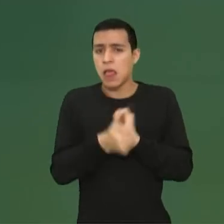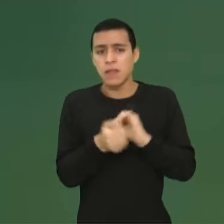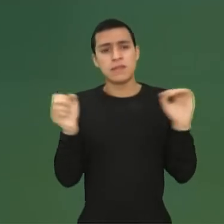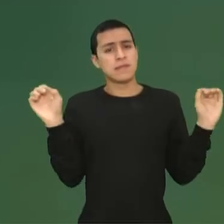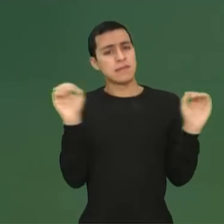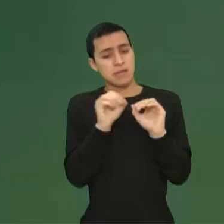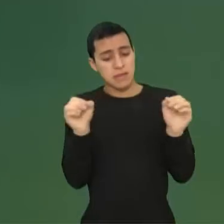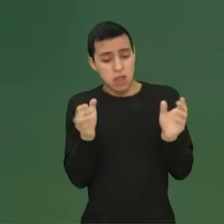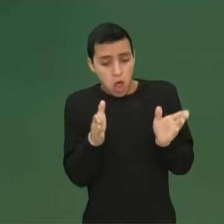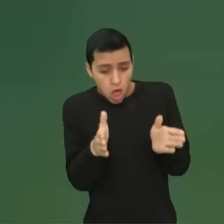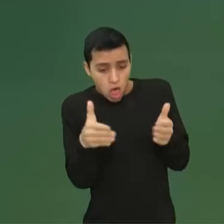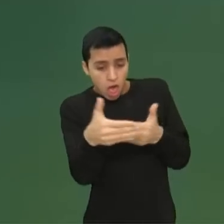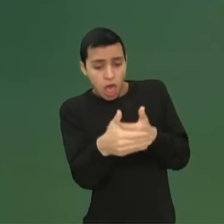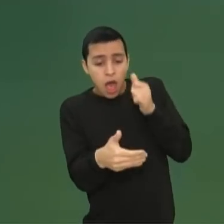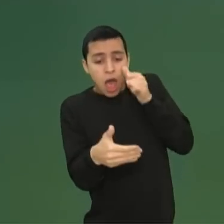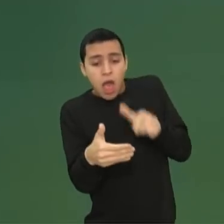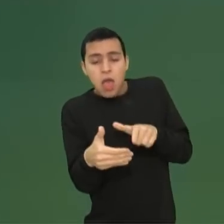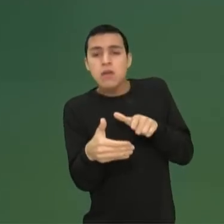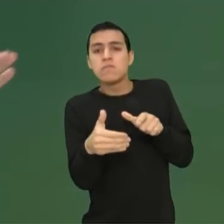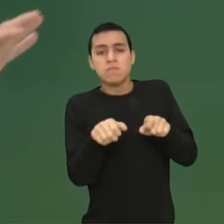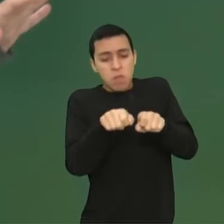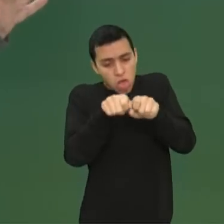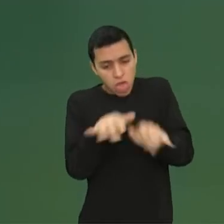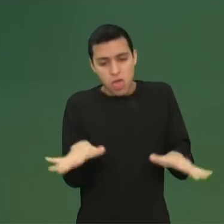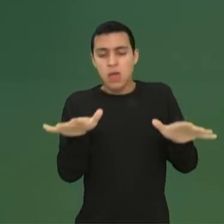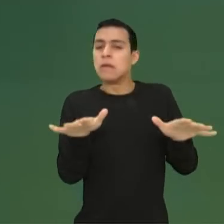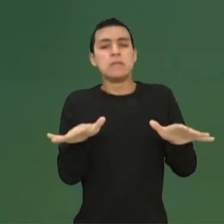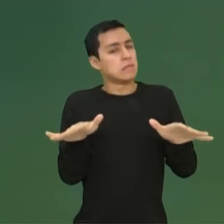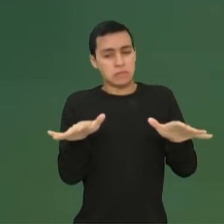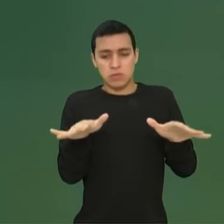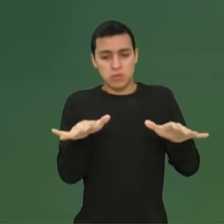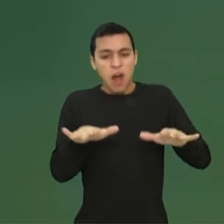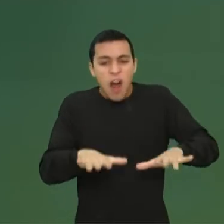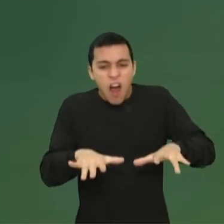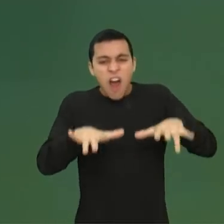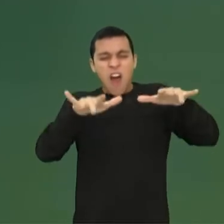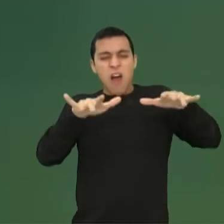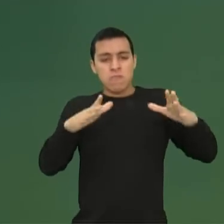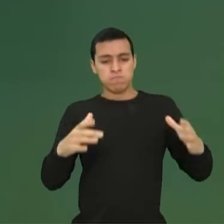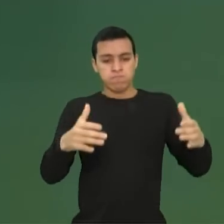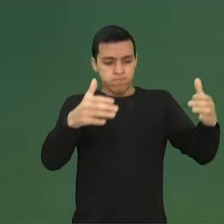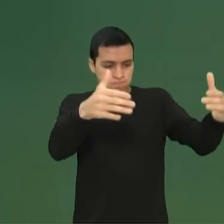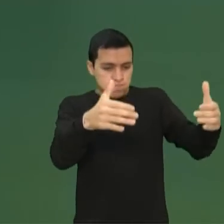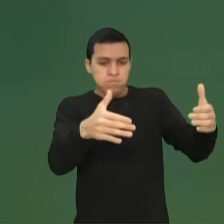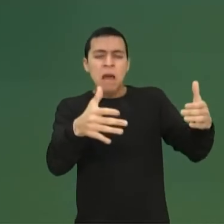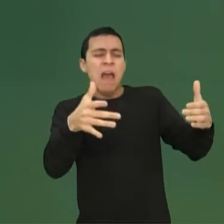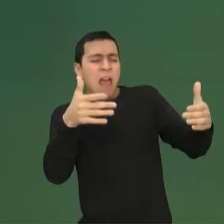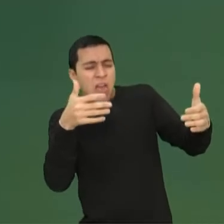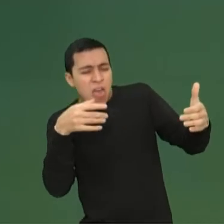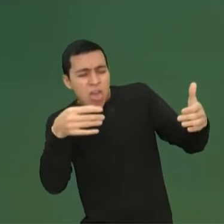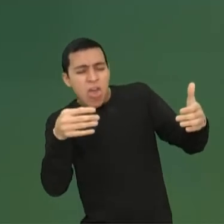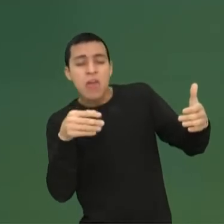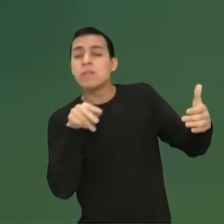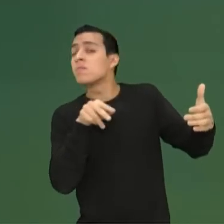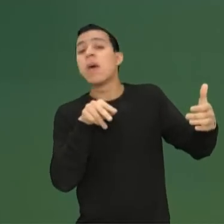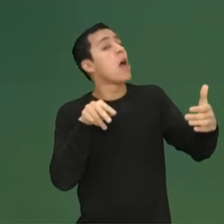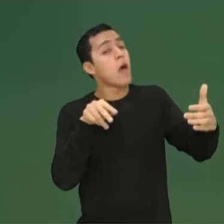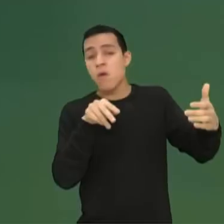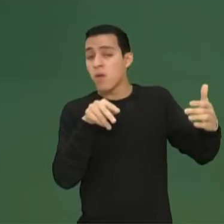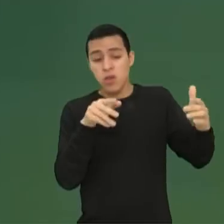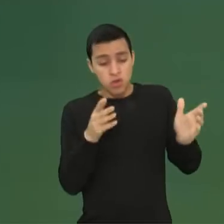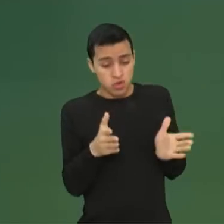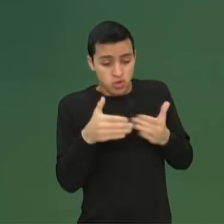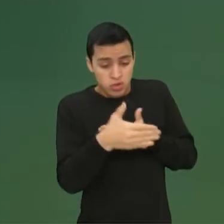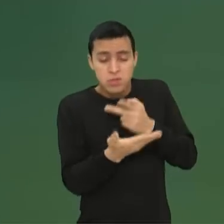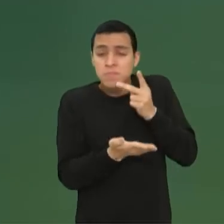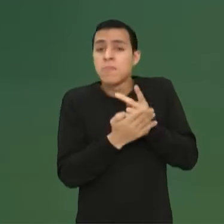Esse cubo azul, ele não vai se esparramar por dentro desse cilindro transparente. A sua forma